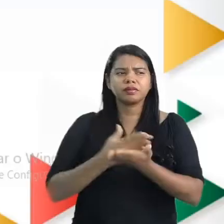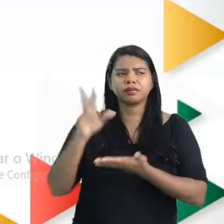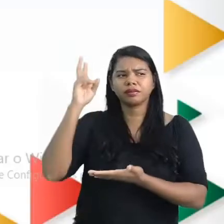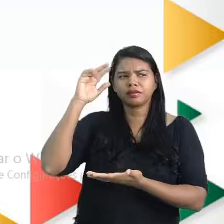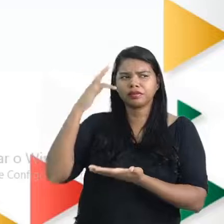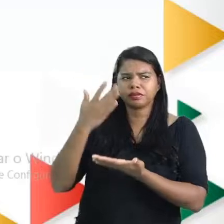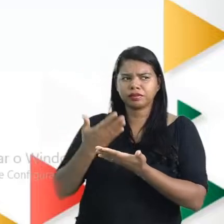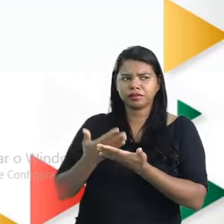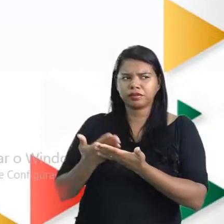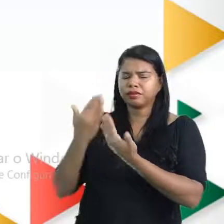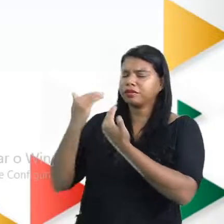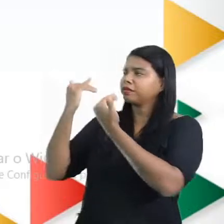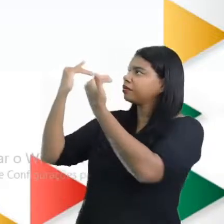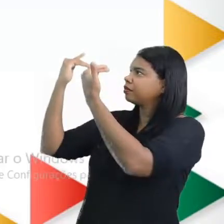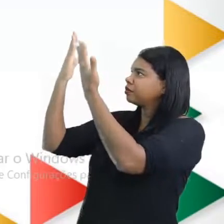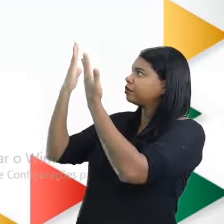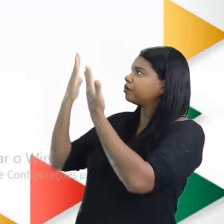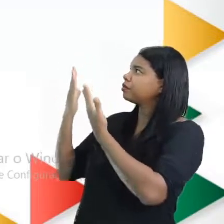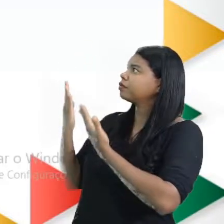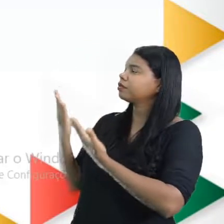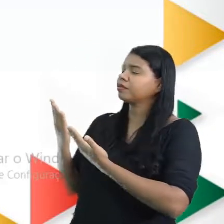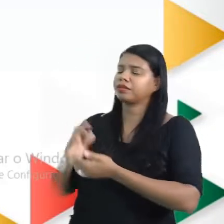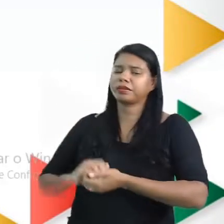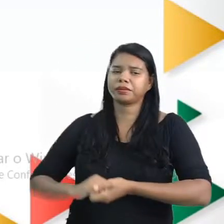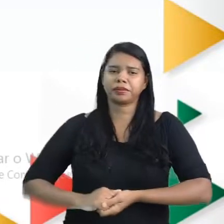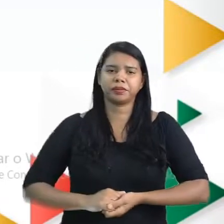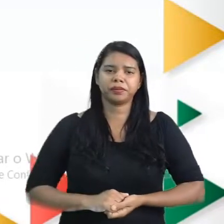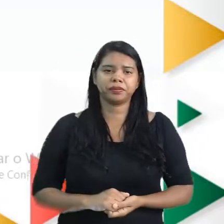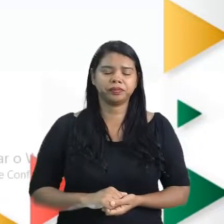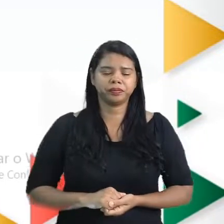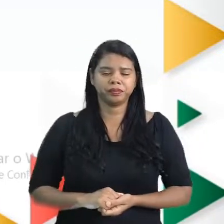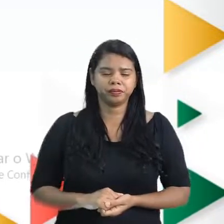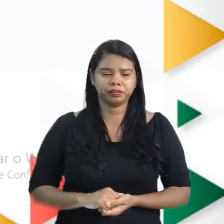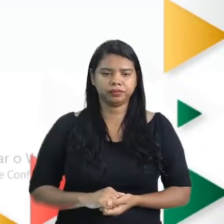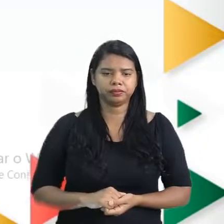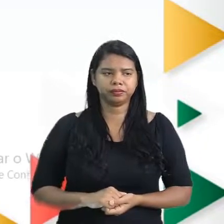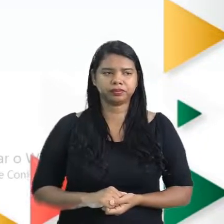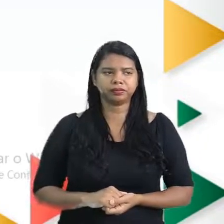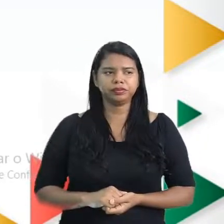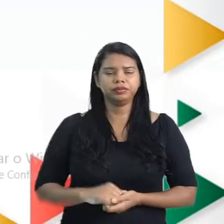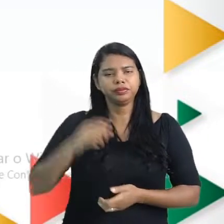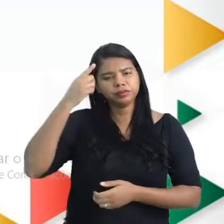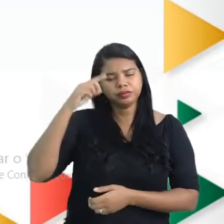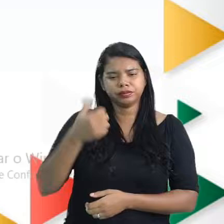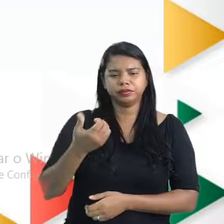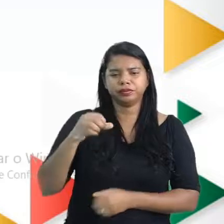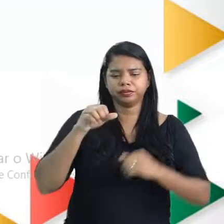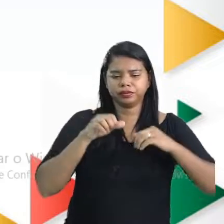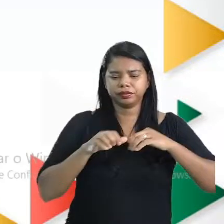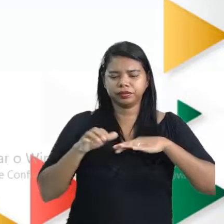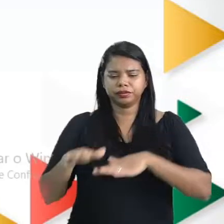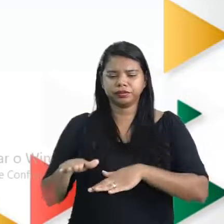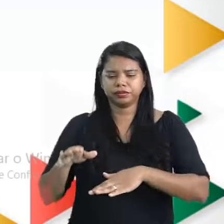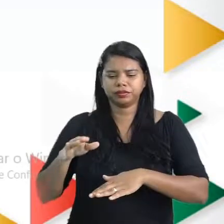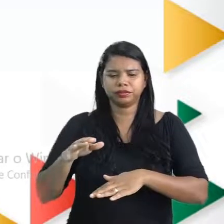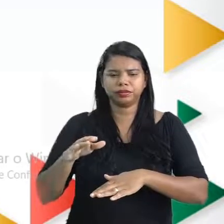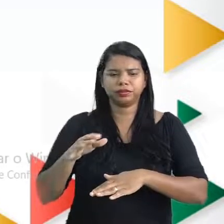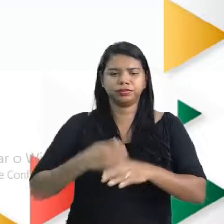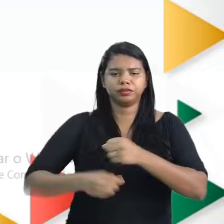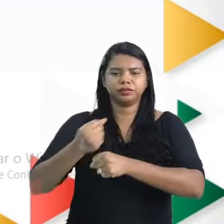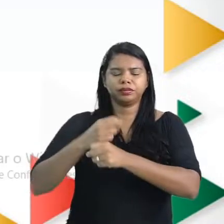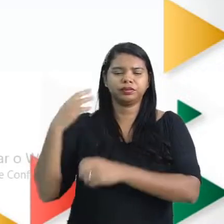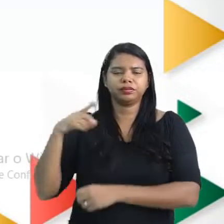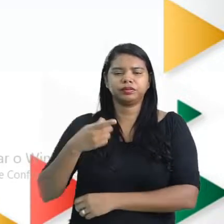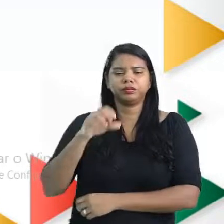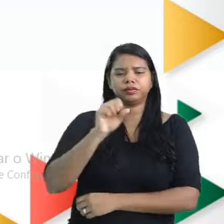por favor, o slide. Vou ler aqui alguns pontos. Vejam só aqui, na data de 10 de setembro do ano de